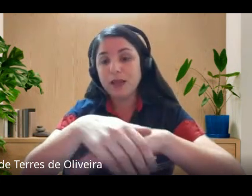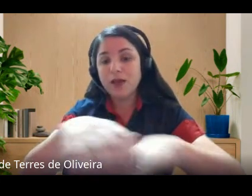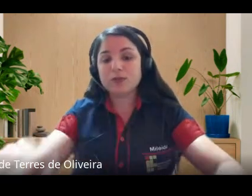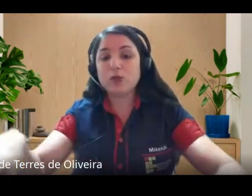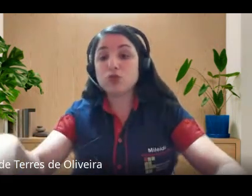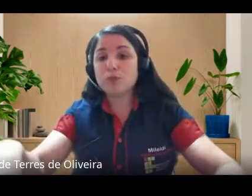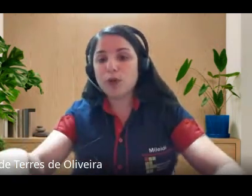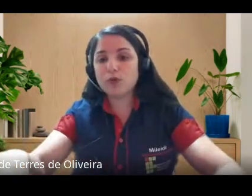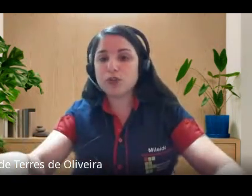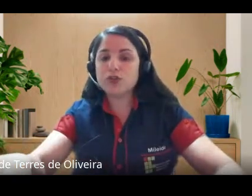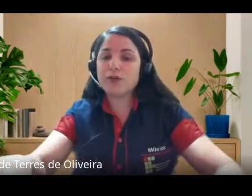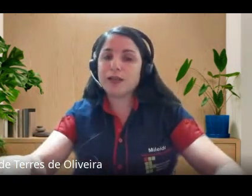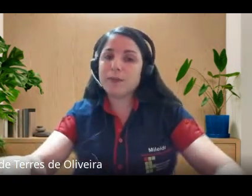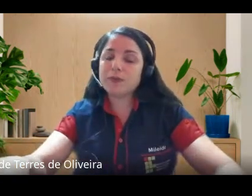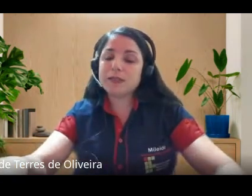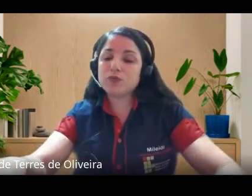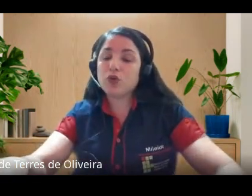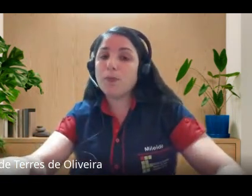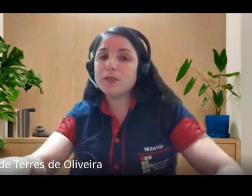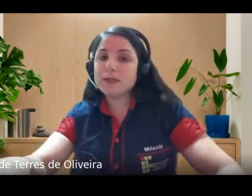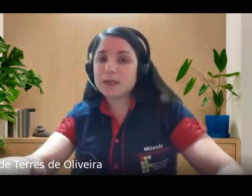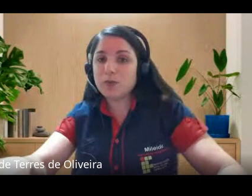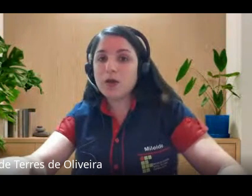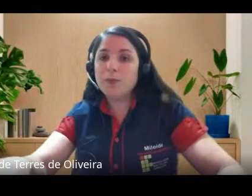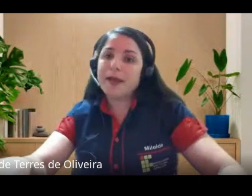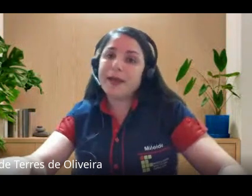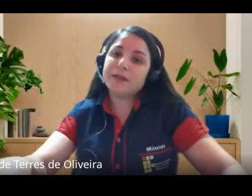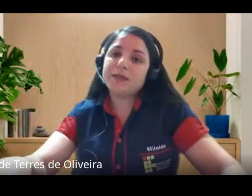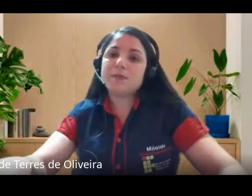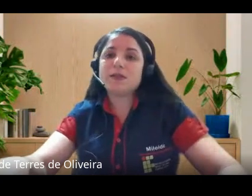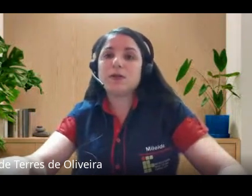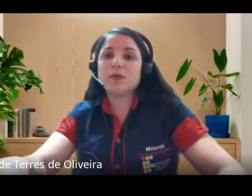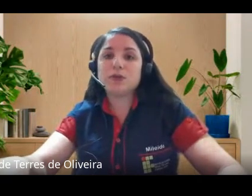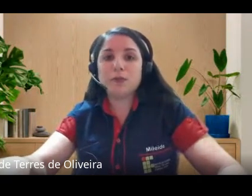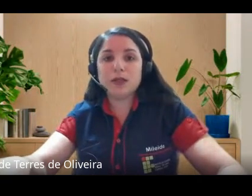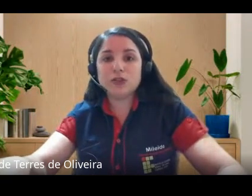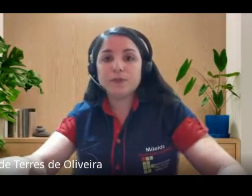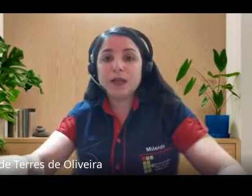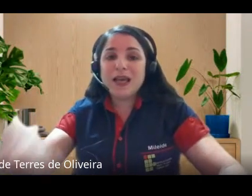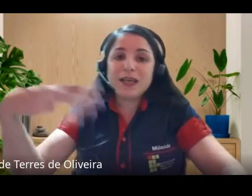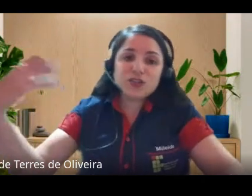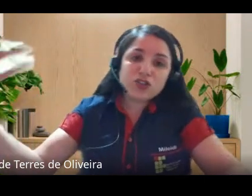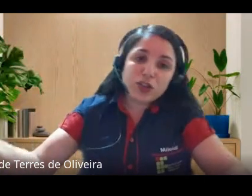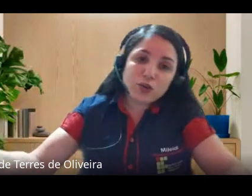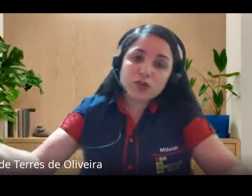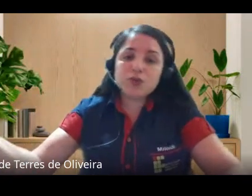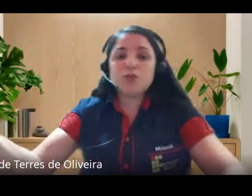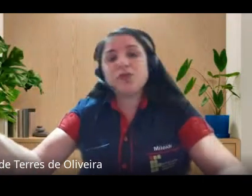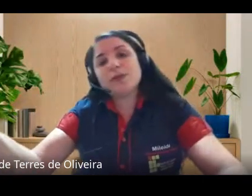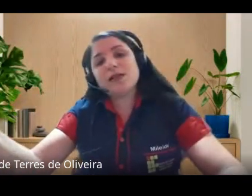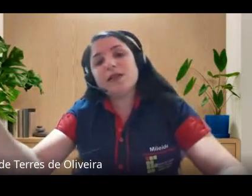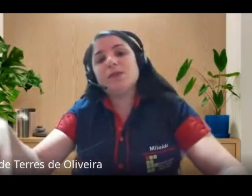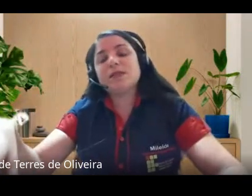Né? É o sinal de boa noite que a gente fala que também é um sinal de composição por a regra da antecipação da mão não dominante. E a gente tem outros tipos